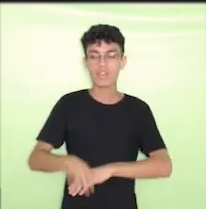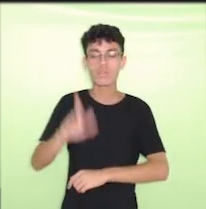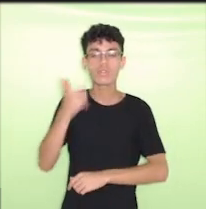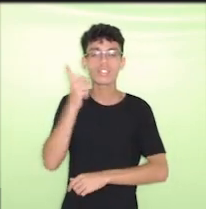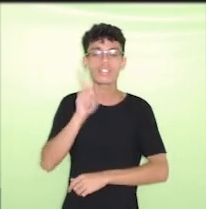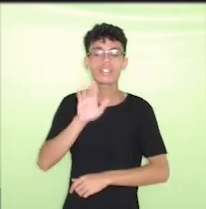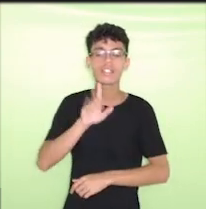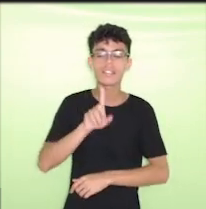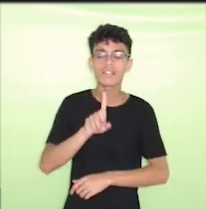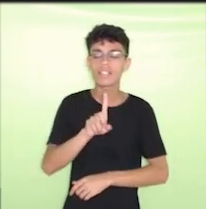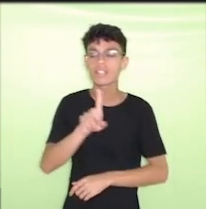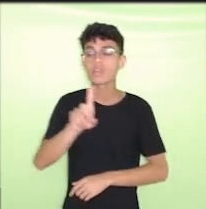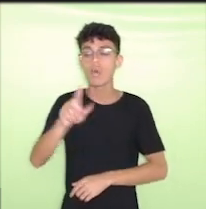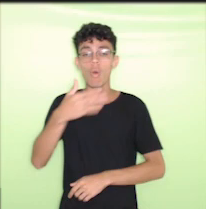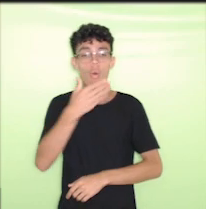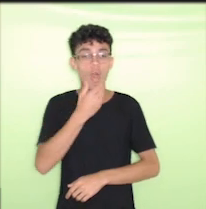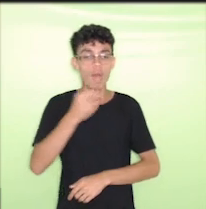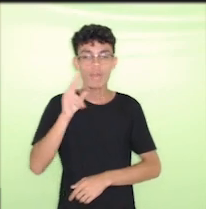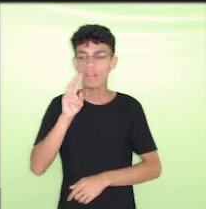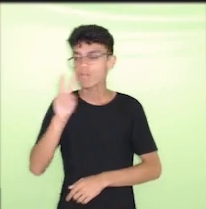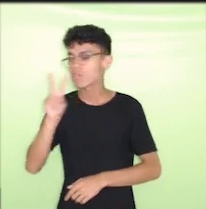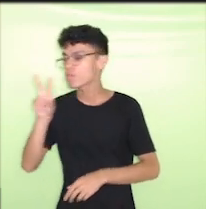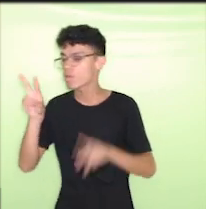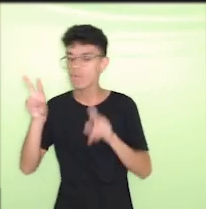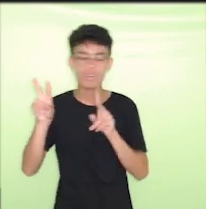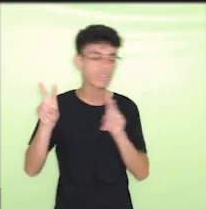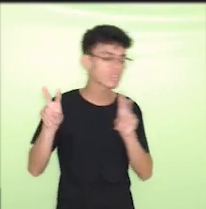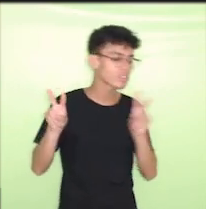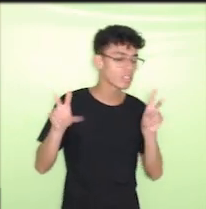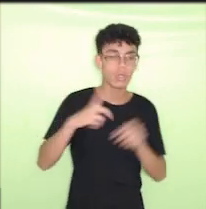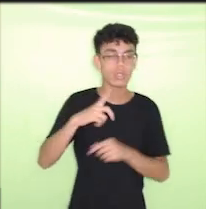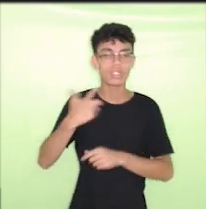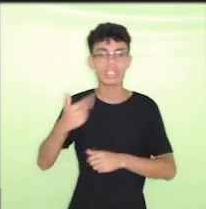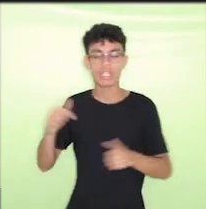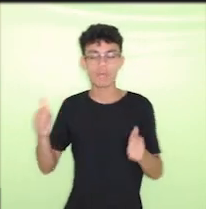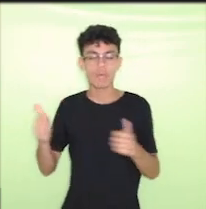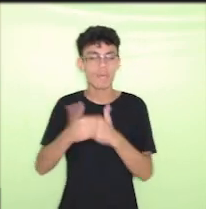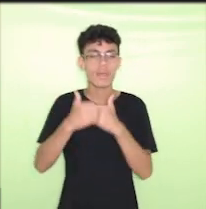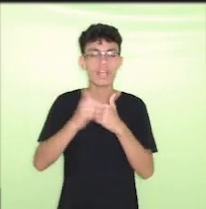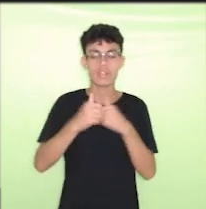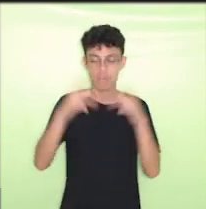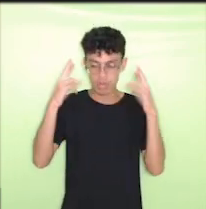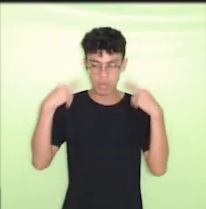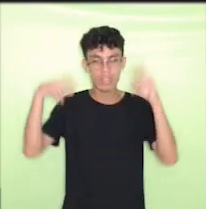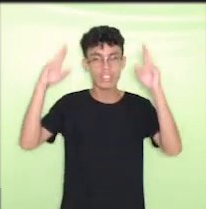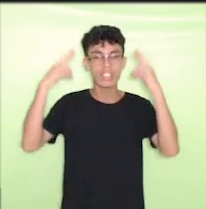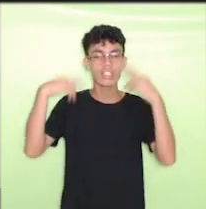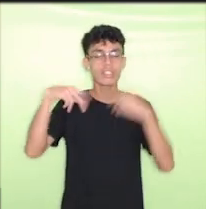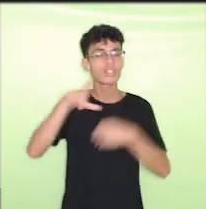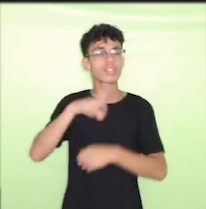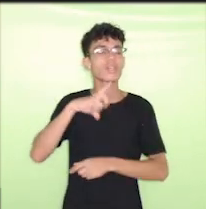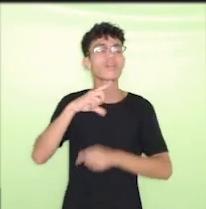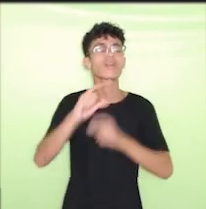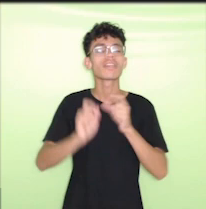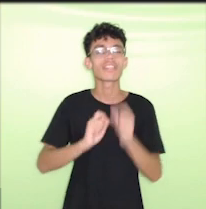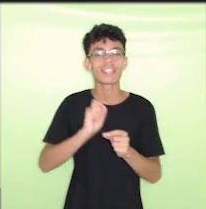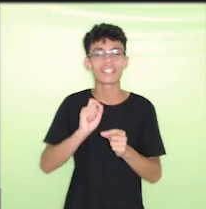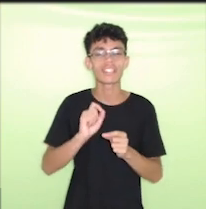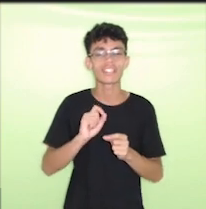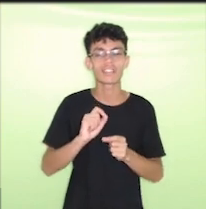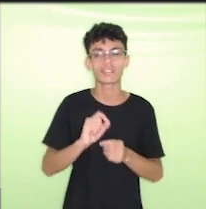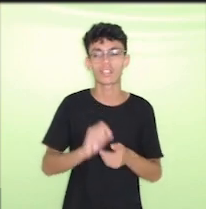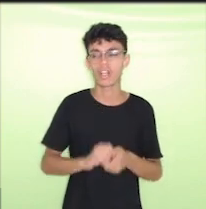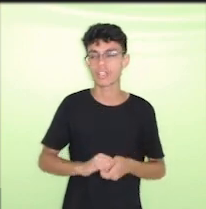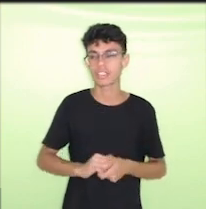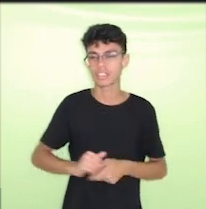para todos os lados. Não haveria alguém por perto? Os cordeiros? O que teriam eles com tudo aquilo? Passou